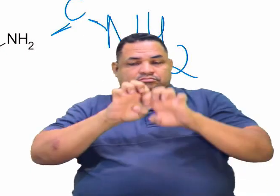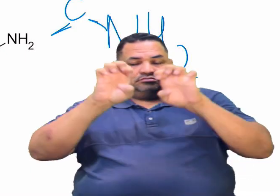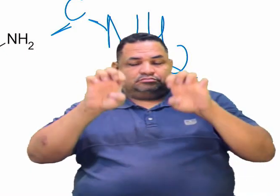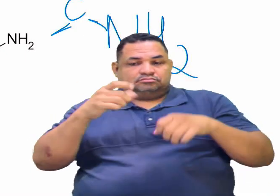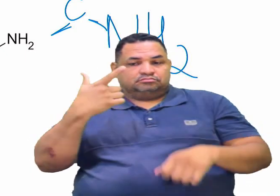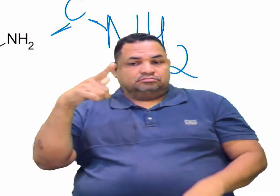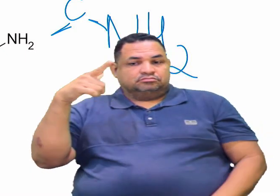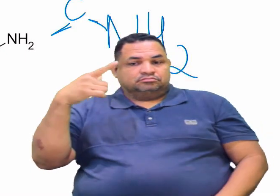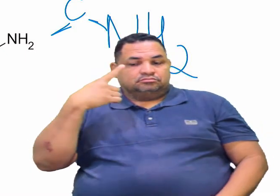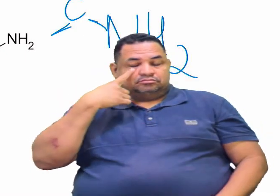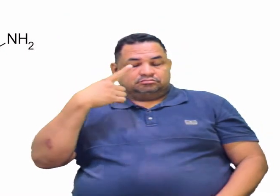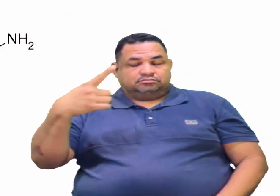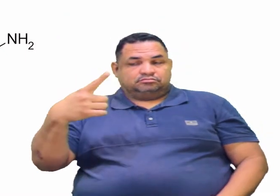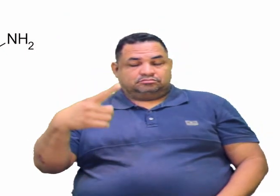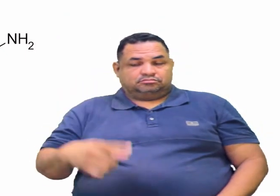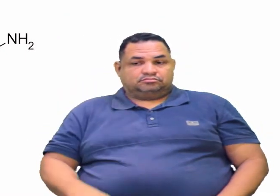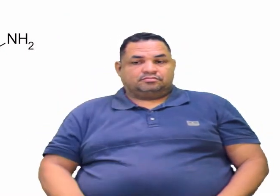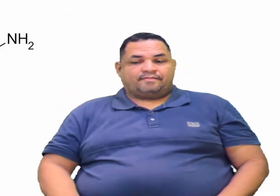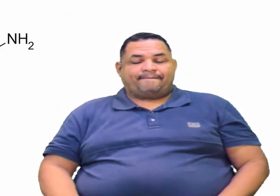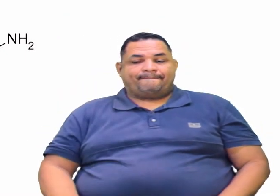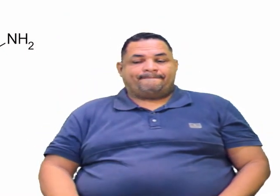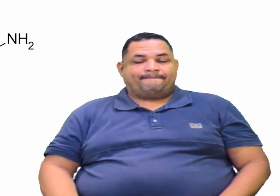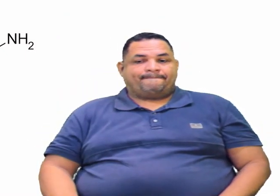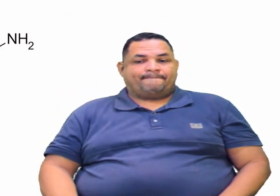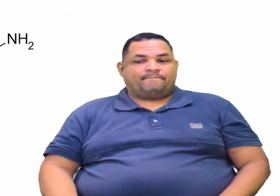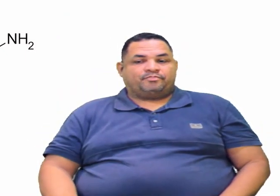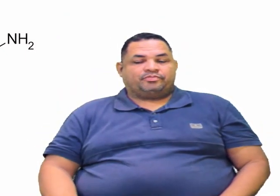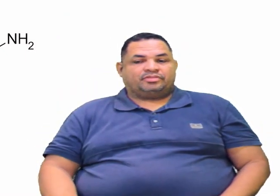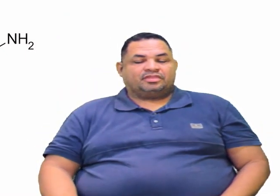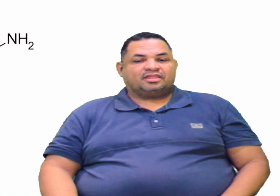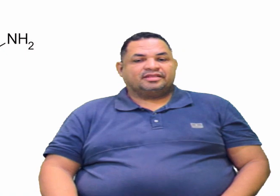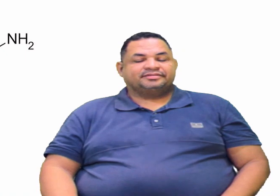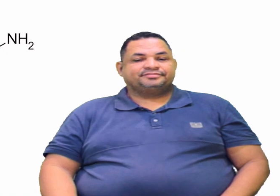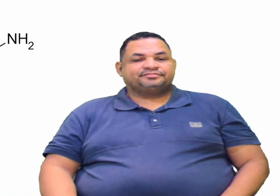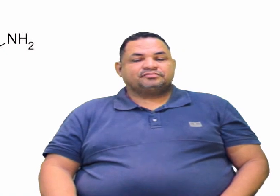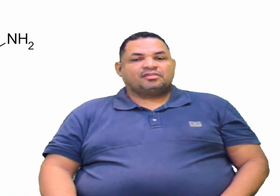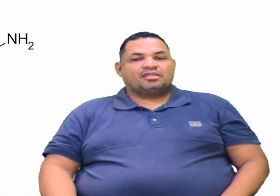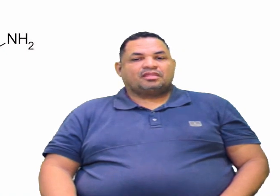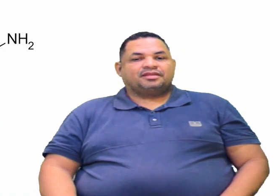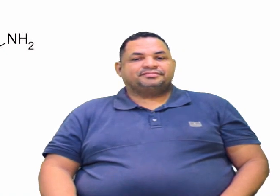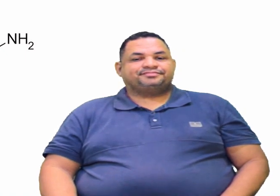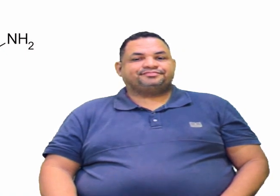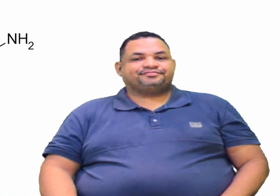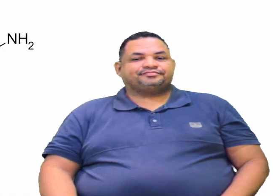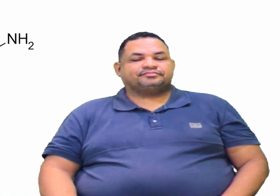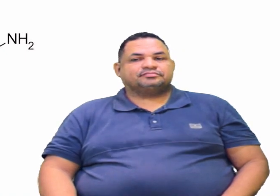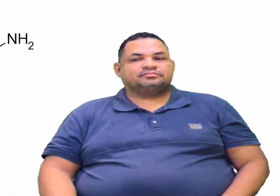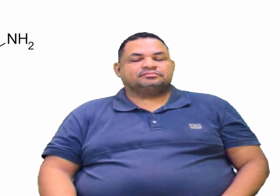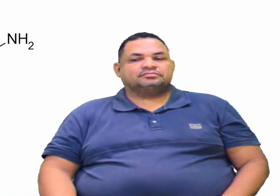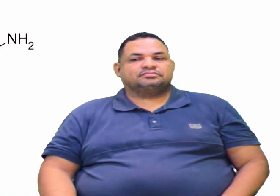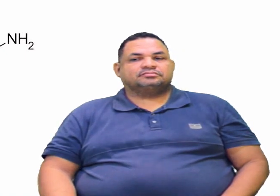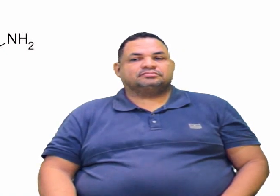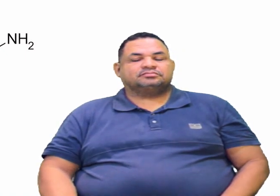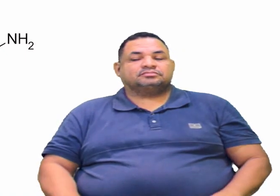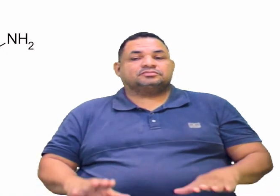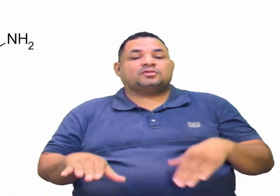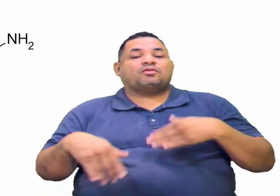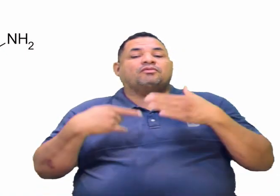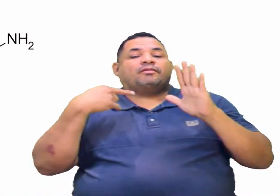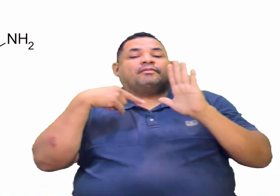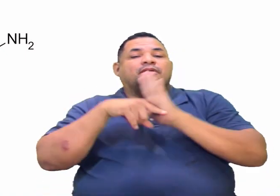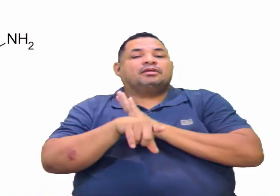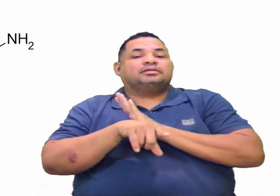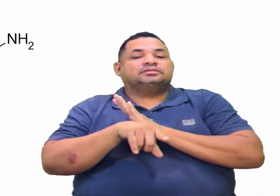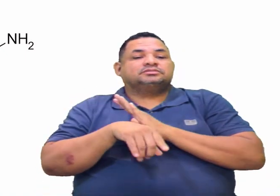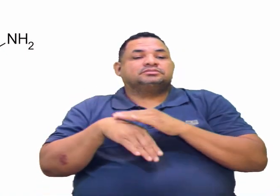isso. Então, elas são ali do grupo das aminas. Vamos lá, mas o que o problema pediu?